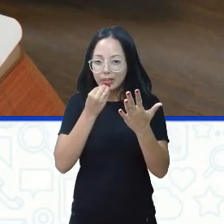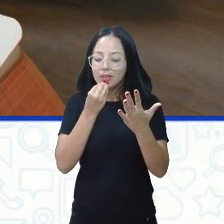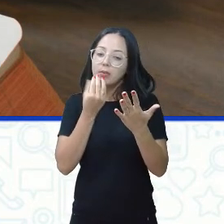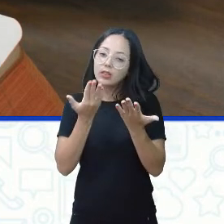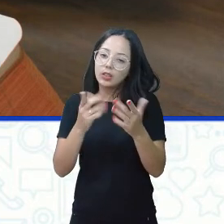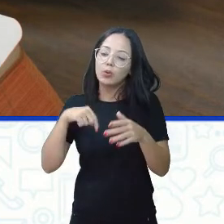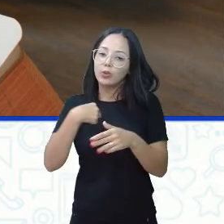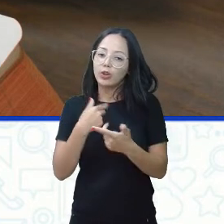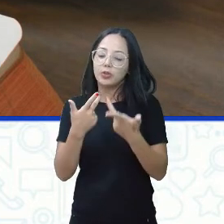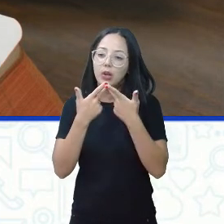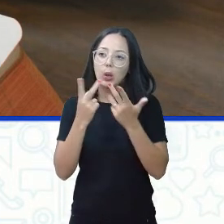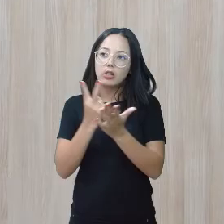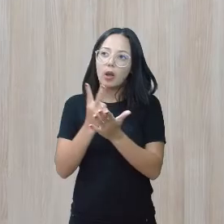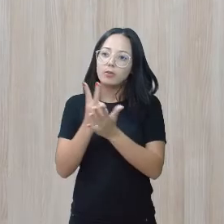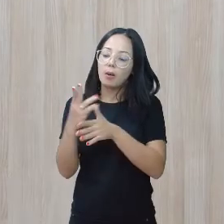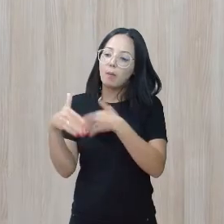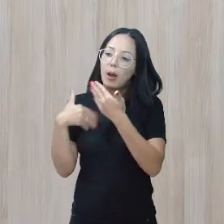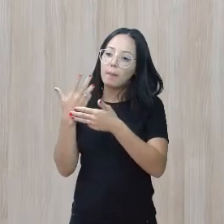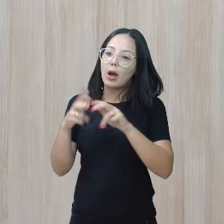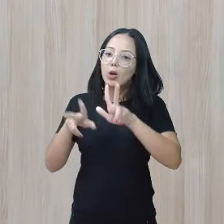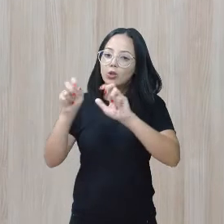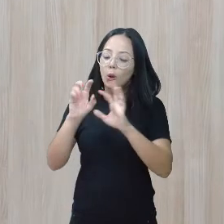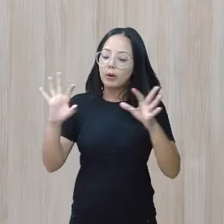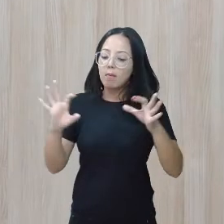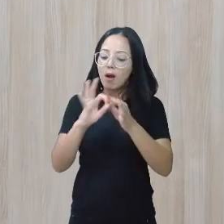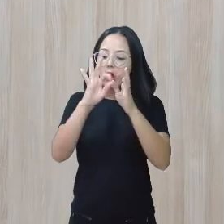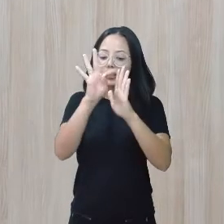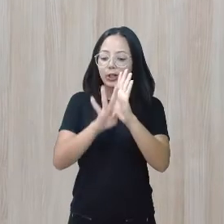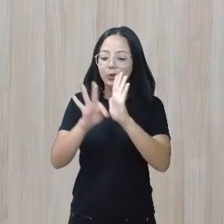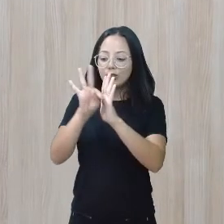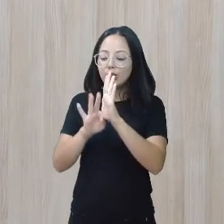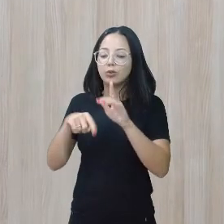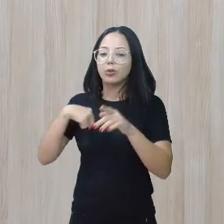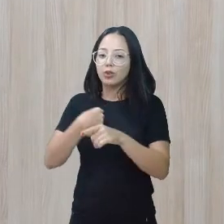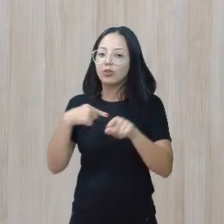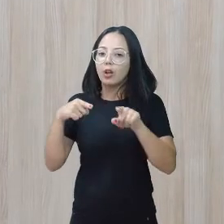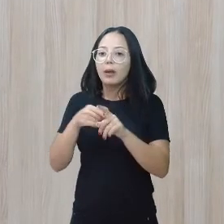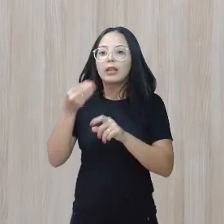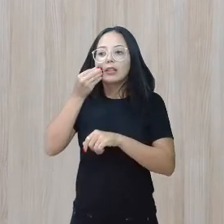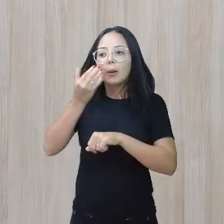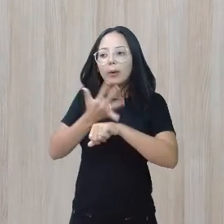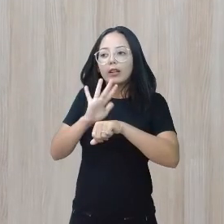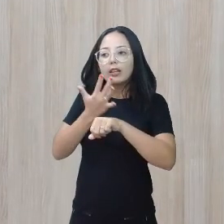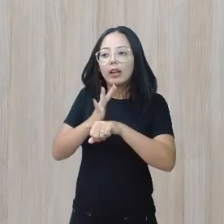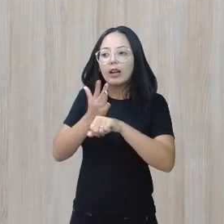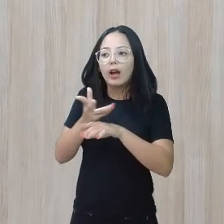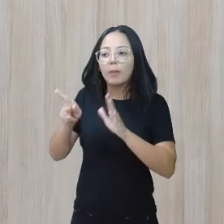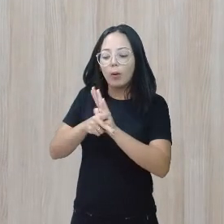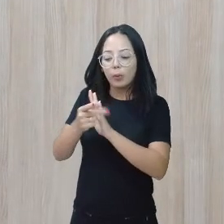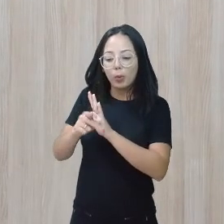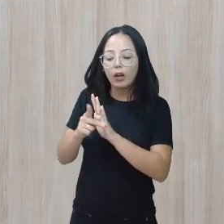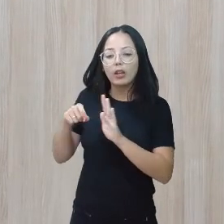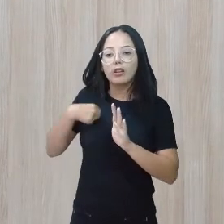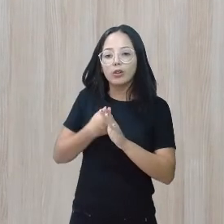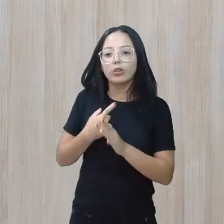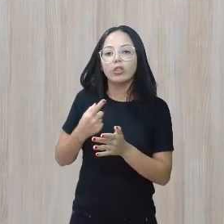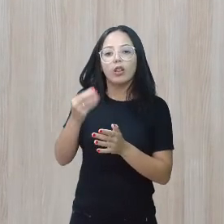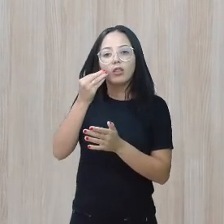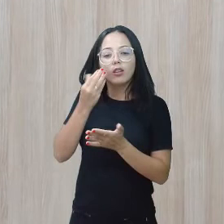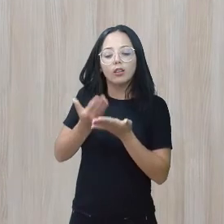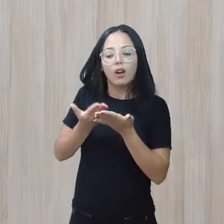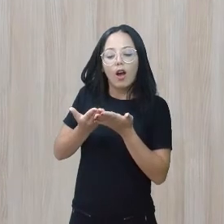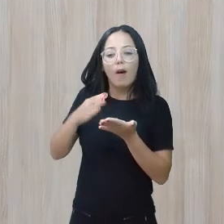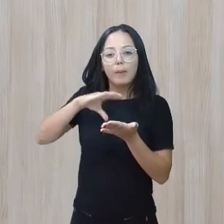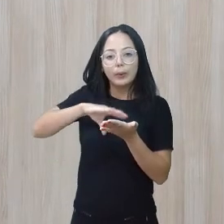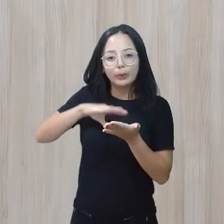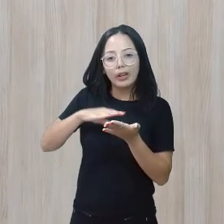né? A gente fala o tempo todinho de intertextualidade aqui. Inclusive, a gente tenta praticar ao máximo essa intertextualidade aqui nas nossas aulas,